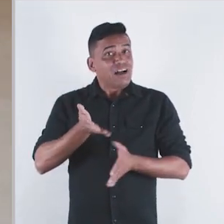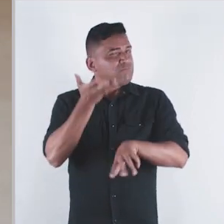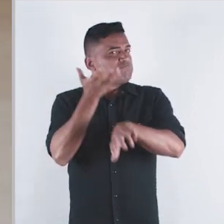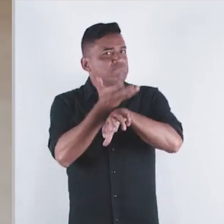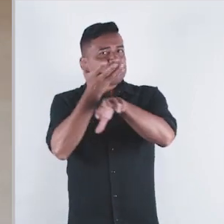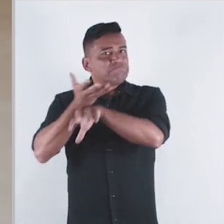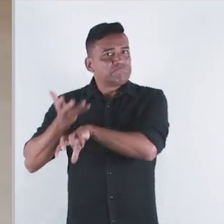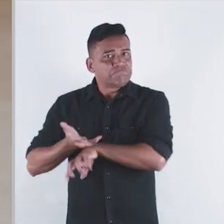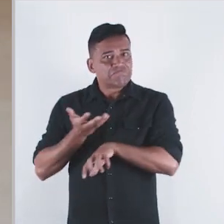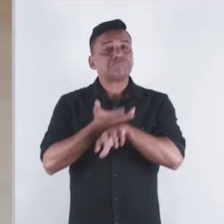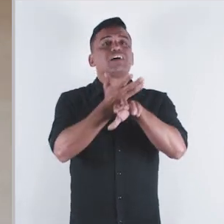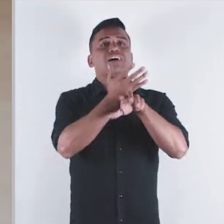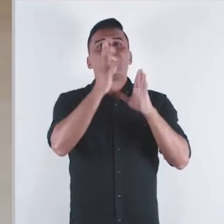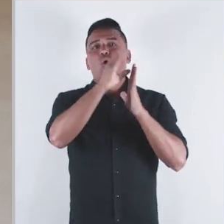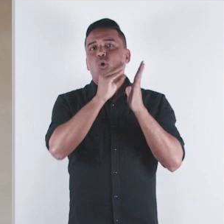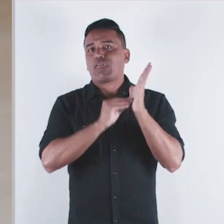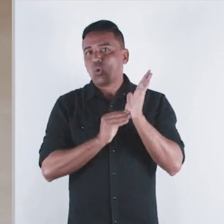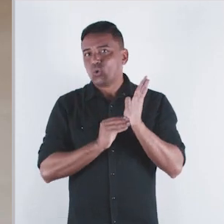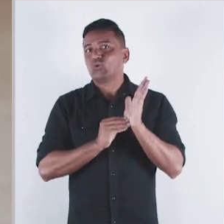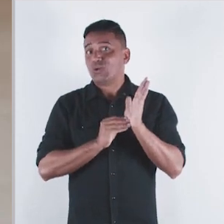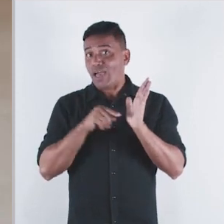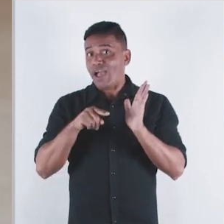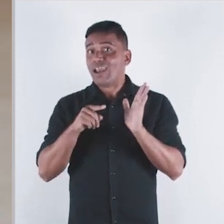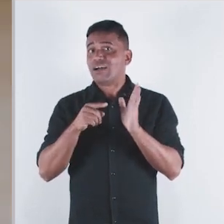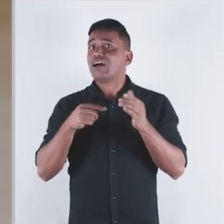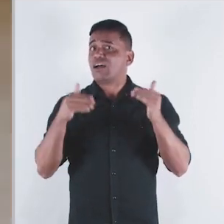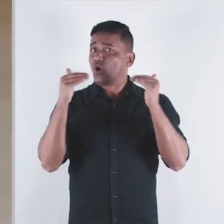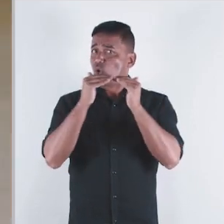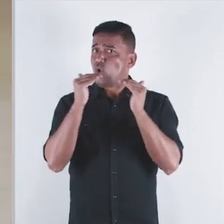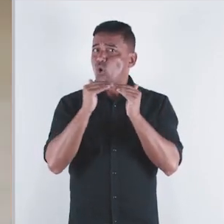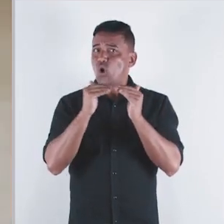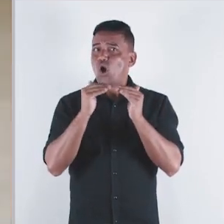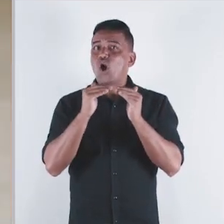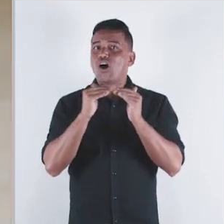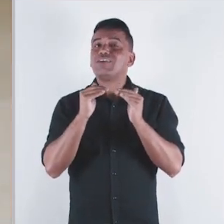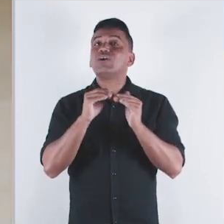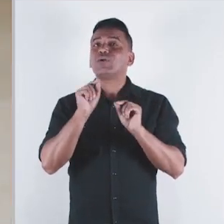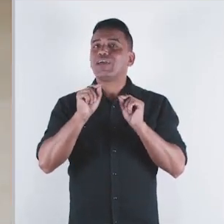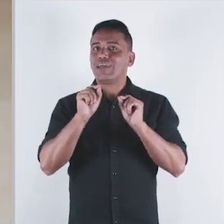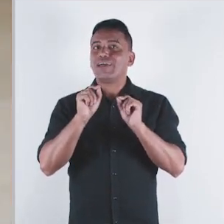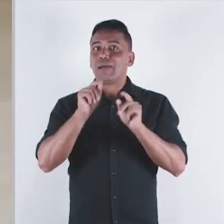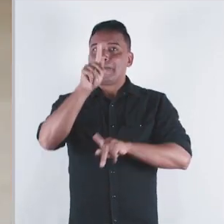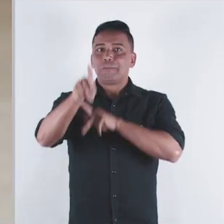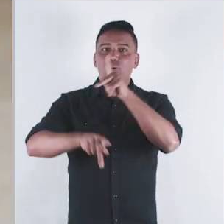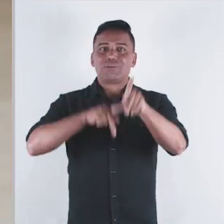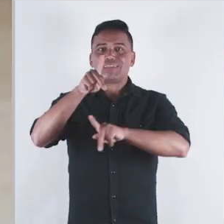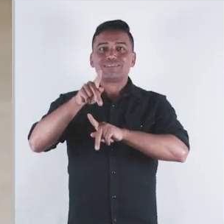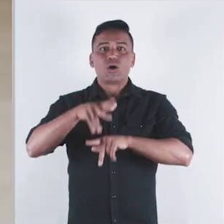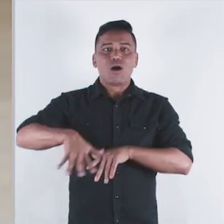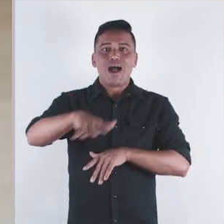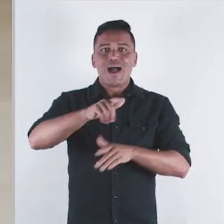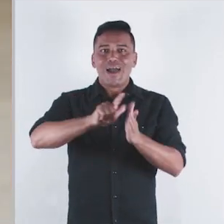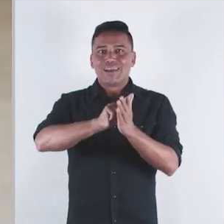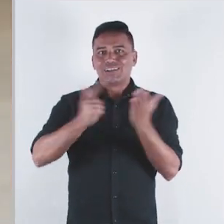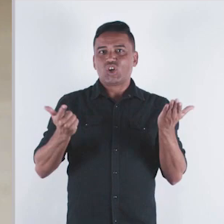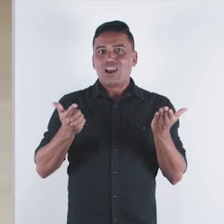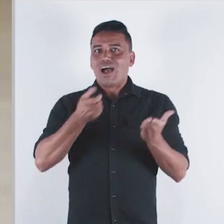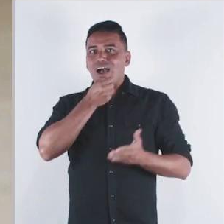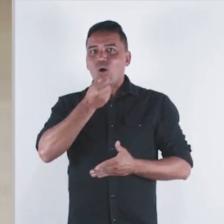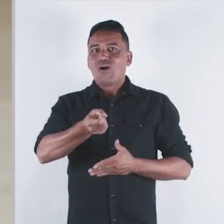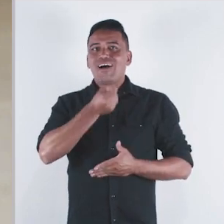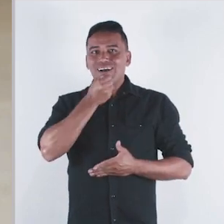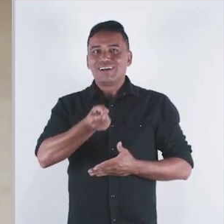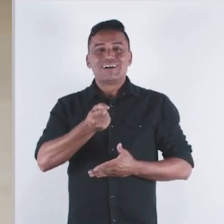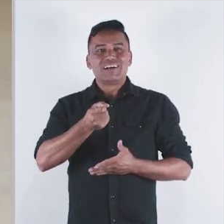disciplinares, né? Ela coincide com a popularização da imprensa, que é justamente século XVIII.